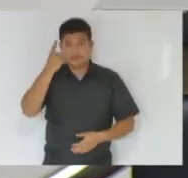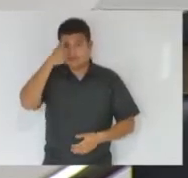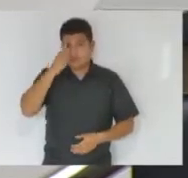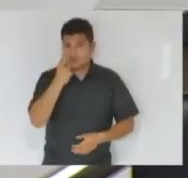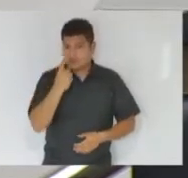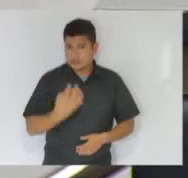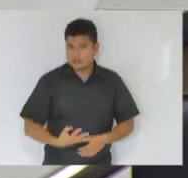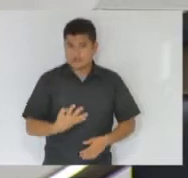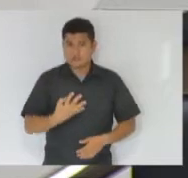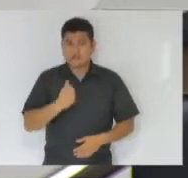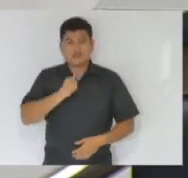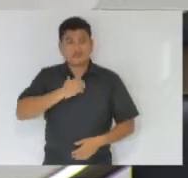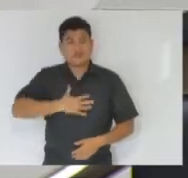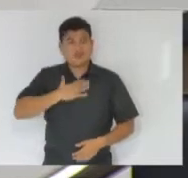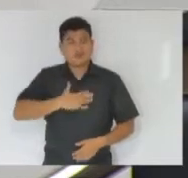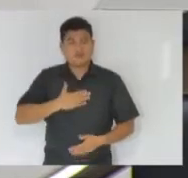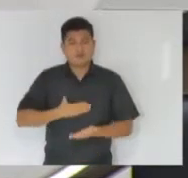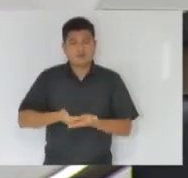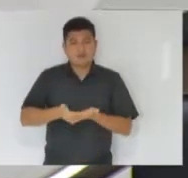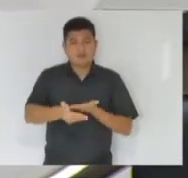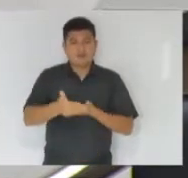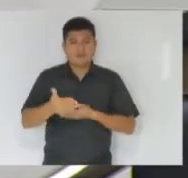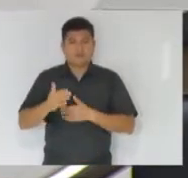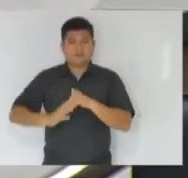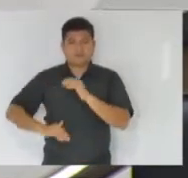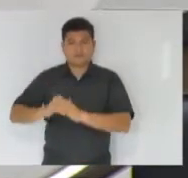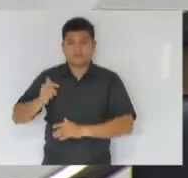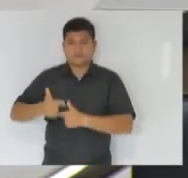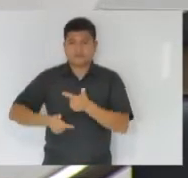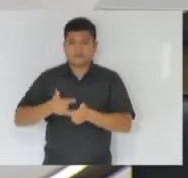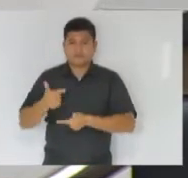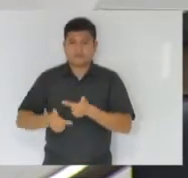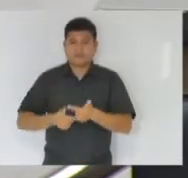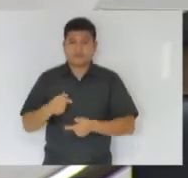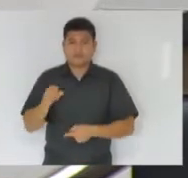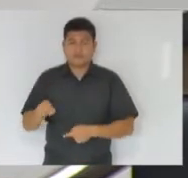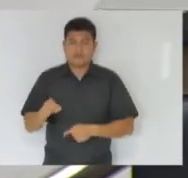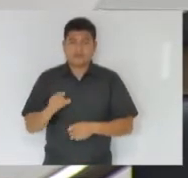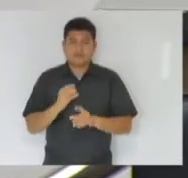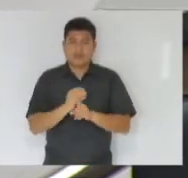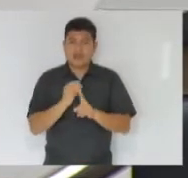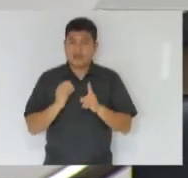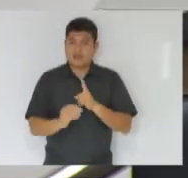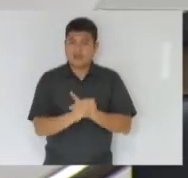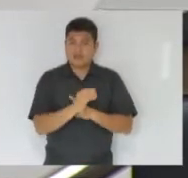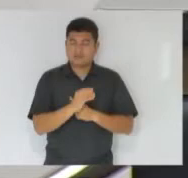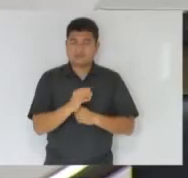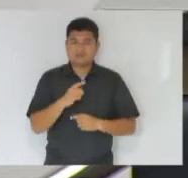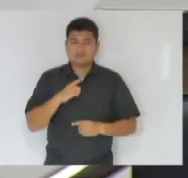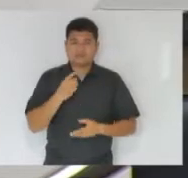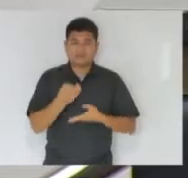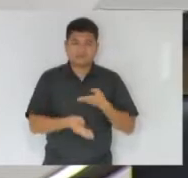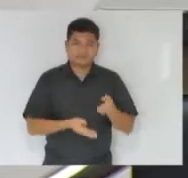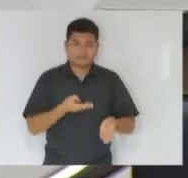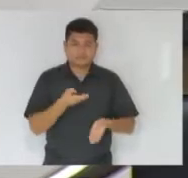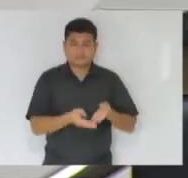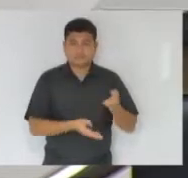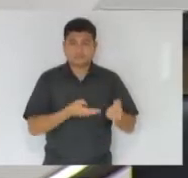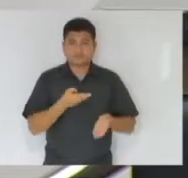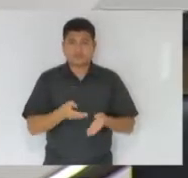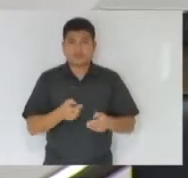agosto, o início das atividades para que a população seja assistida no momento de